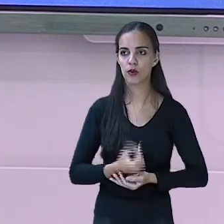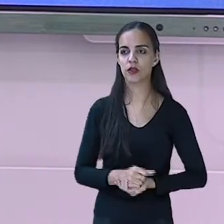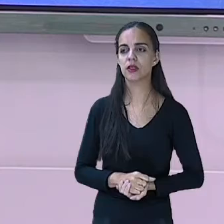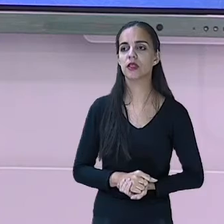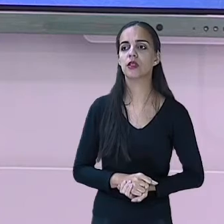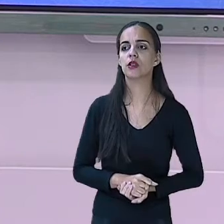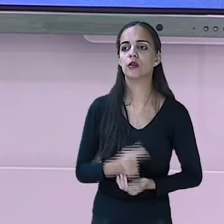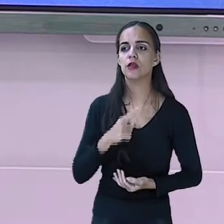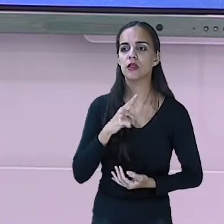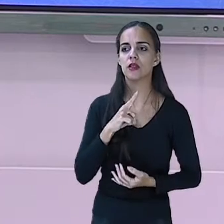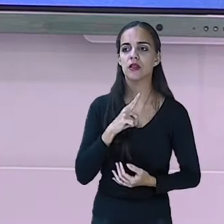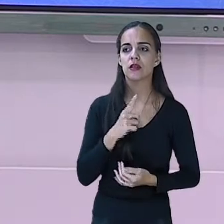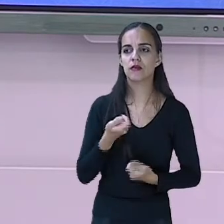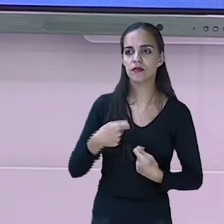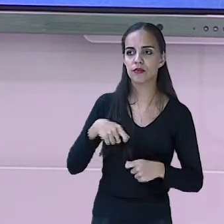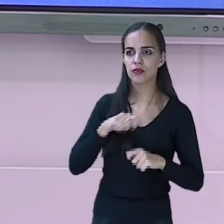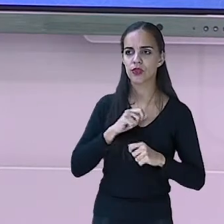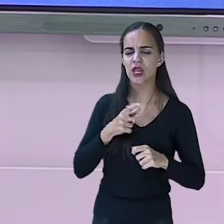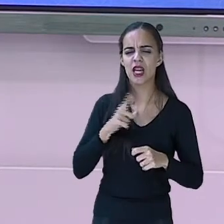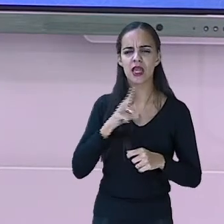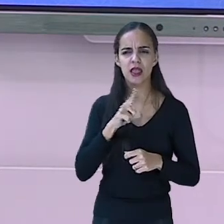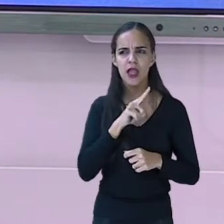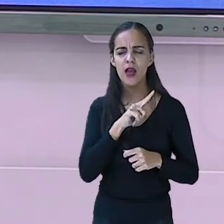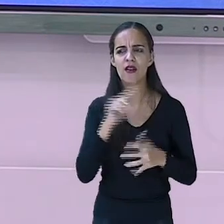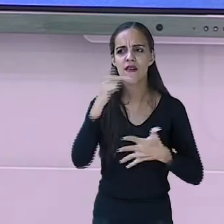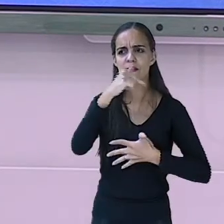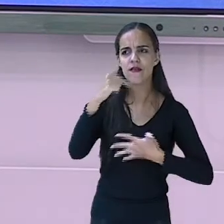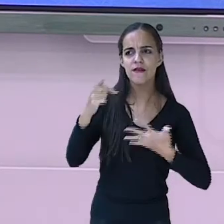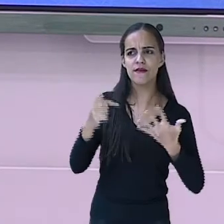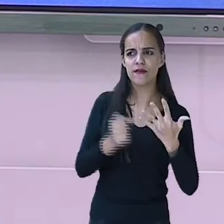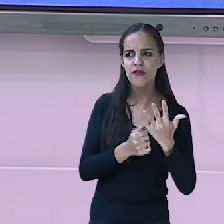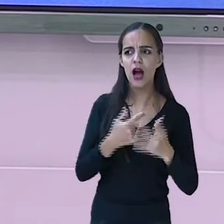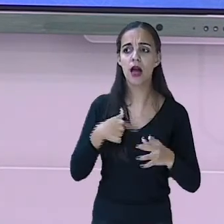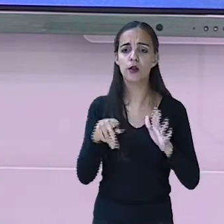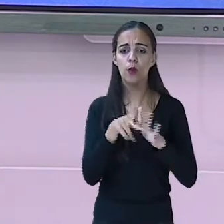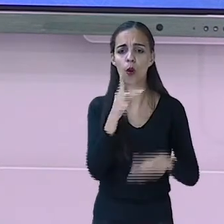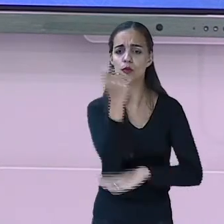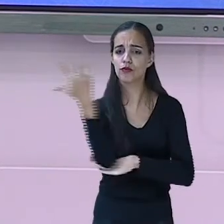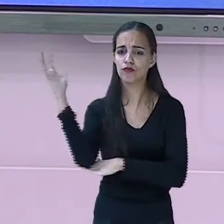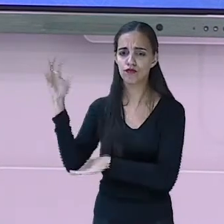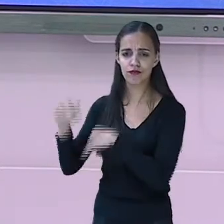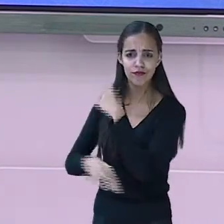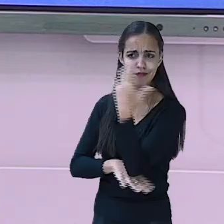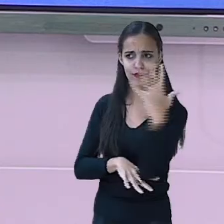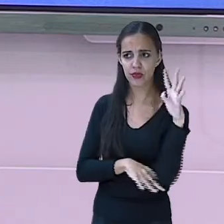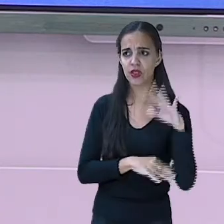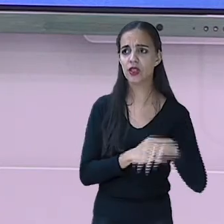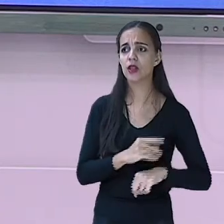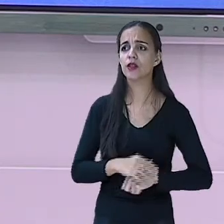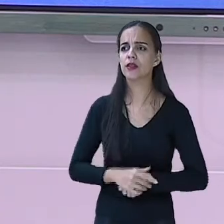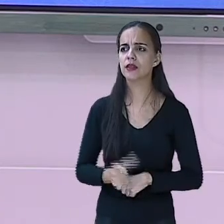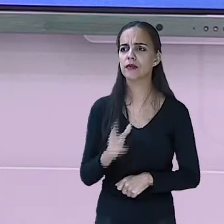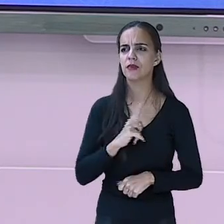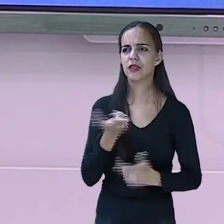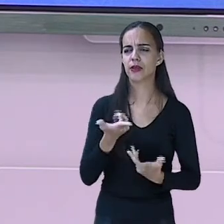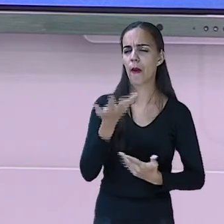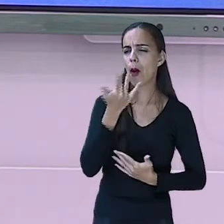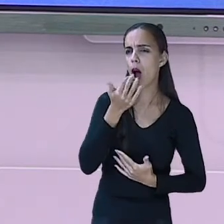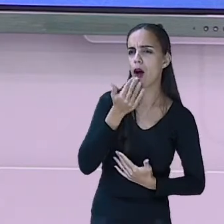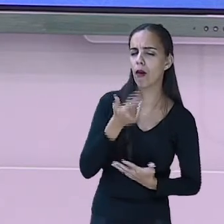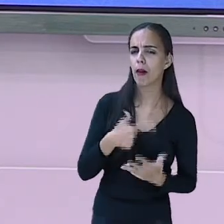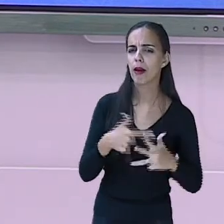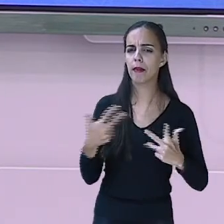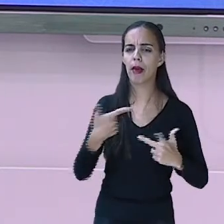que vem os recursos, a mineração, também o petróleo, o